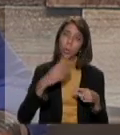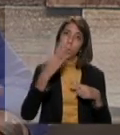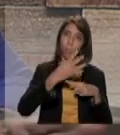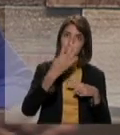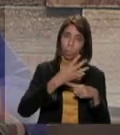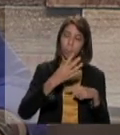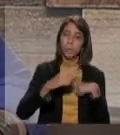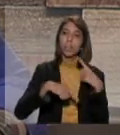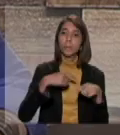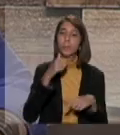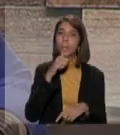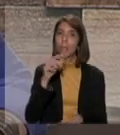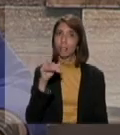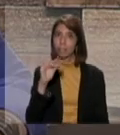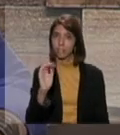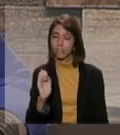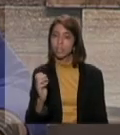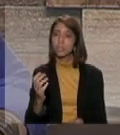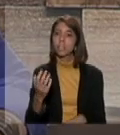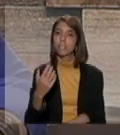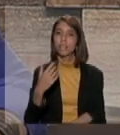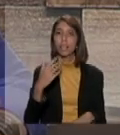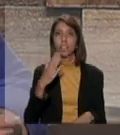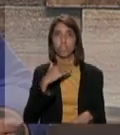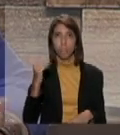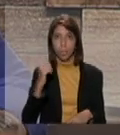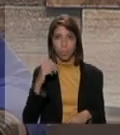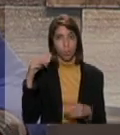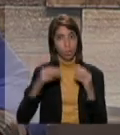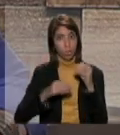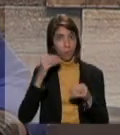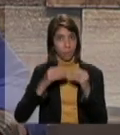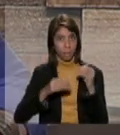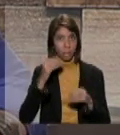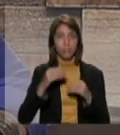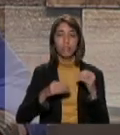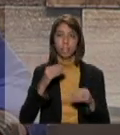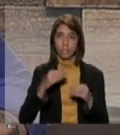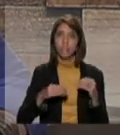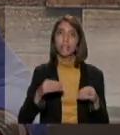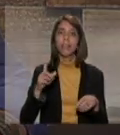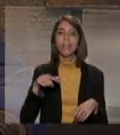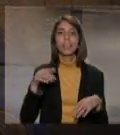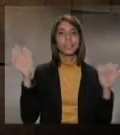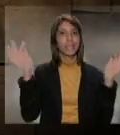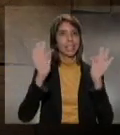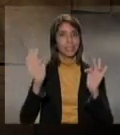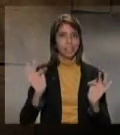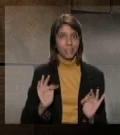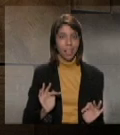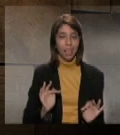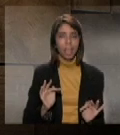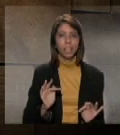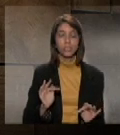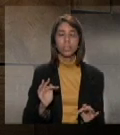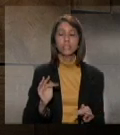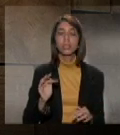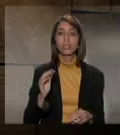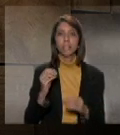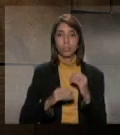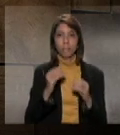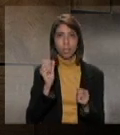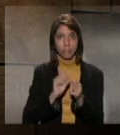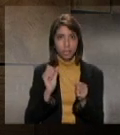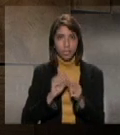E aí Denise me levou para fazer uma novela do Manuel Carlos. Que foi Felicidade. Era uma novela das 6, acho, né?